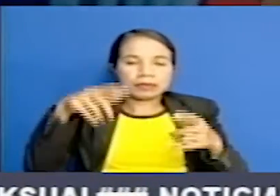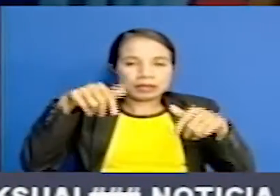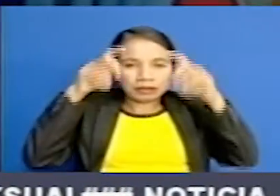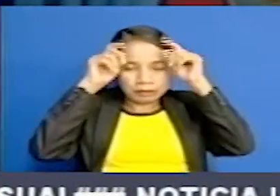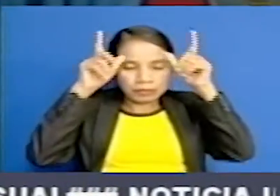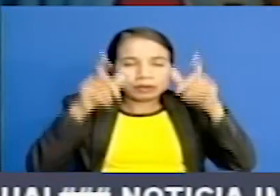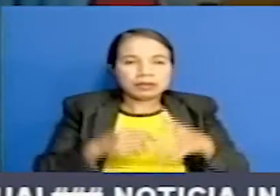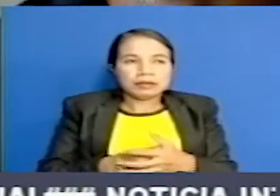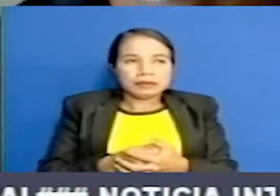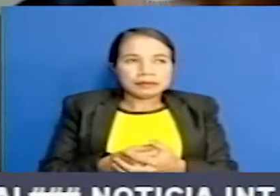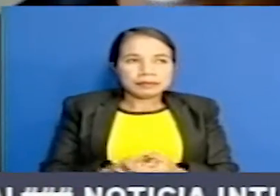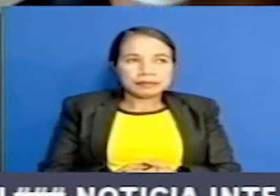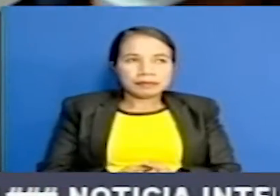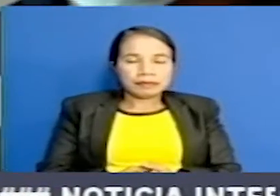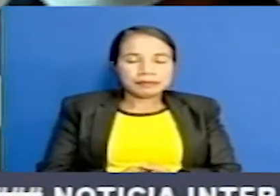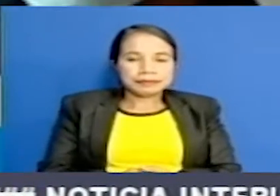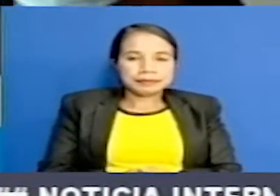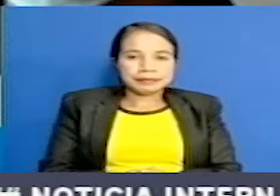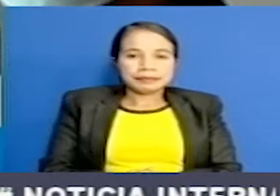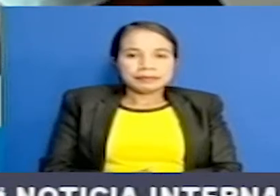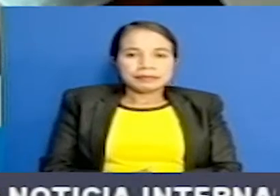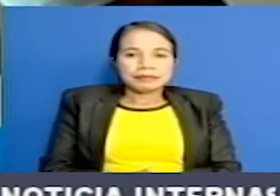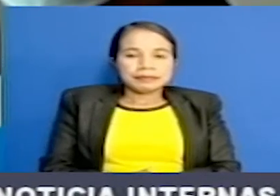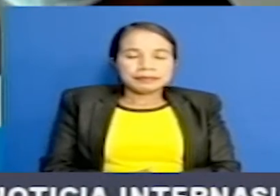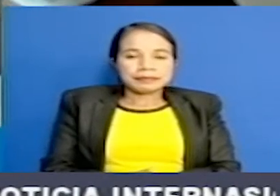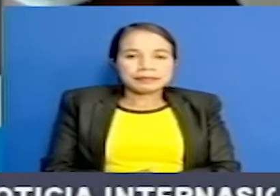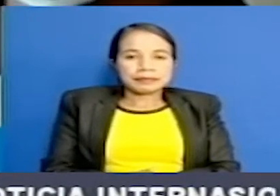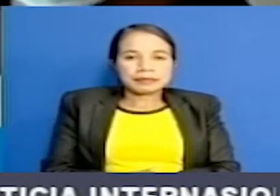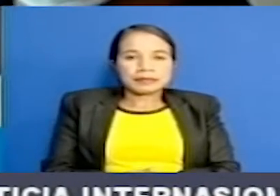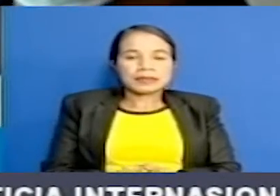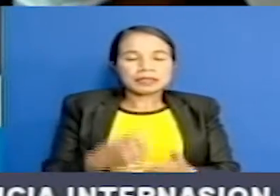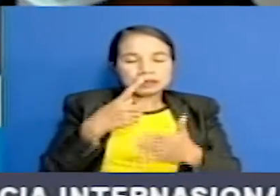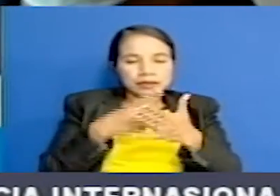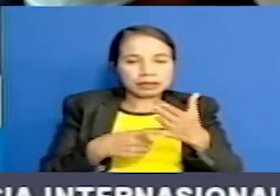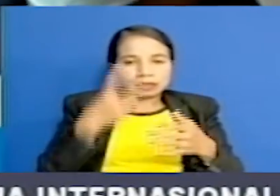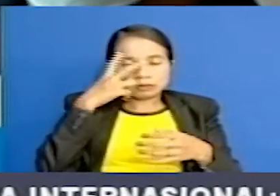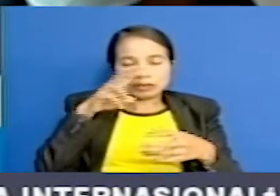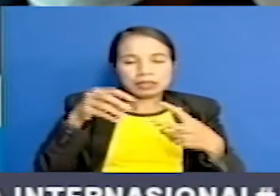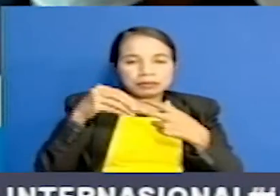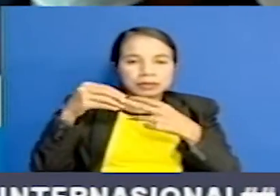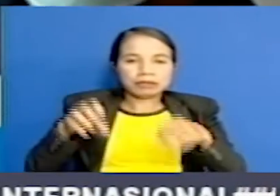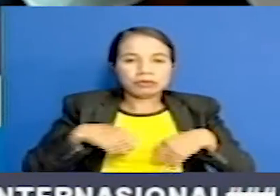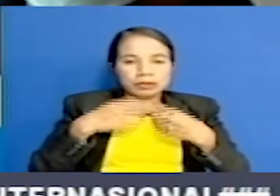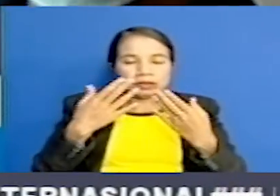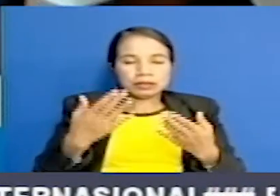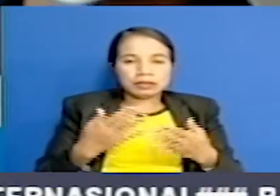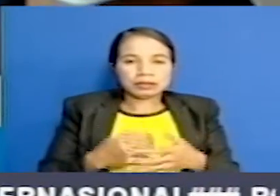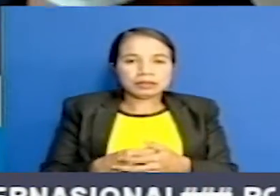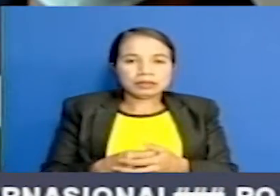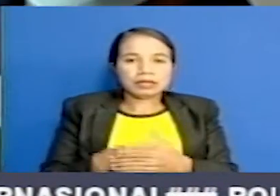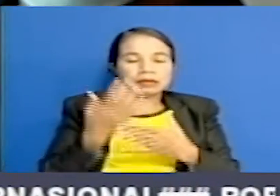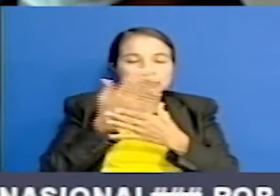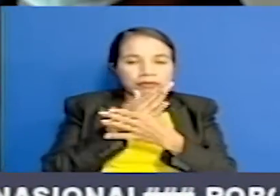Timor-Leste. With this agreement, we see what ne bema uhin asina ne atu hare liuba iha uinsa atu hare